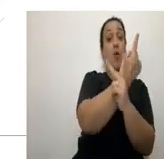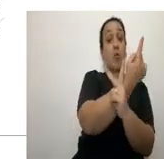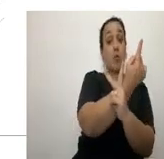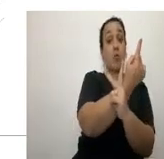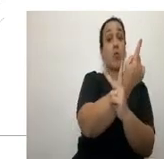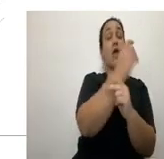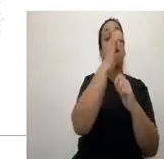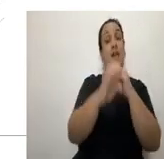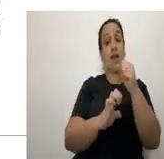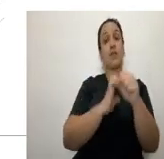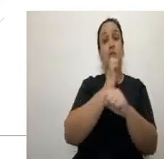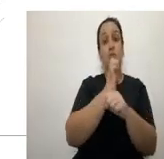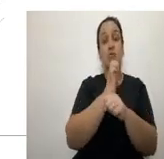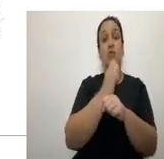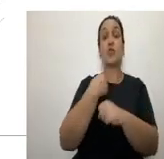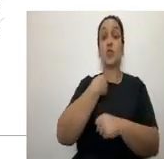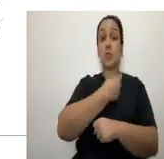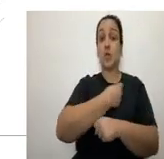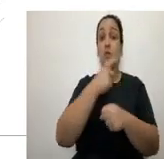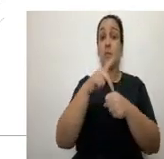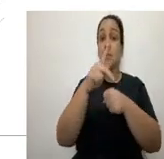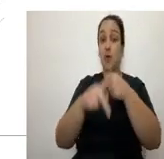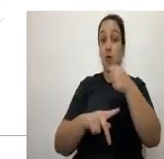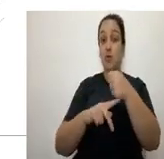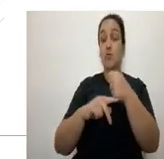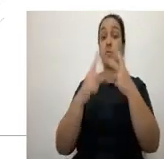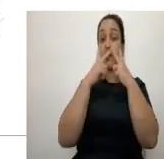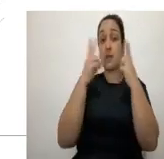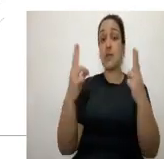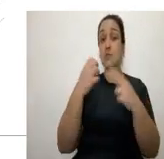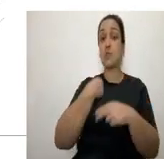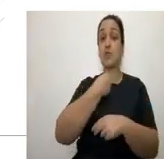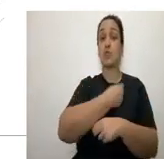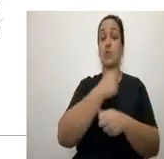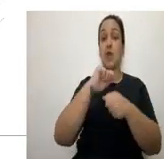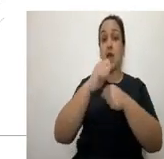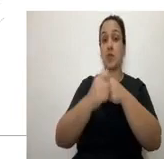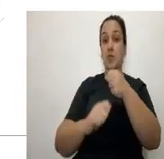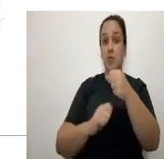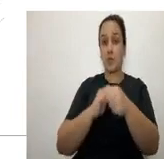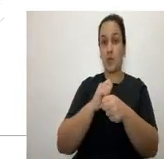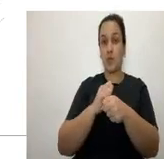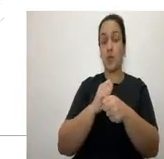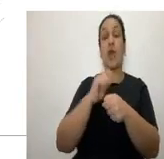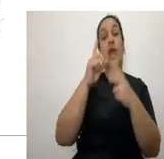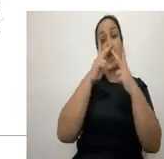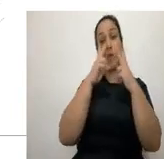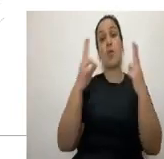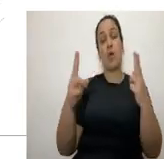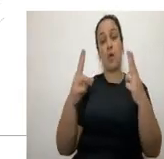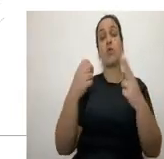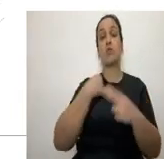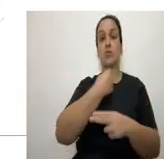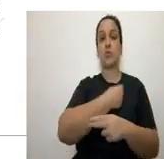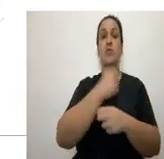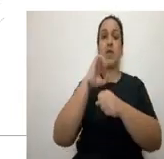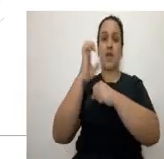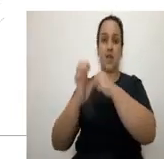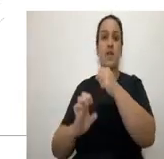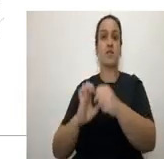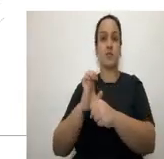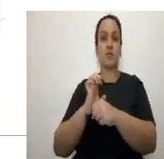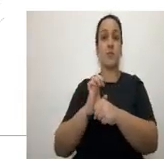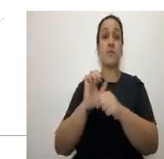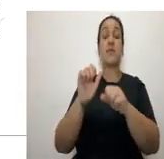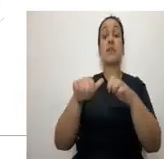de um elétron, porque se ele é neutro, o número de prótons, que é o mesmo número atômico, é igual ao número de elétrons. Então